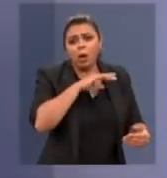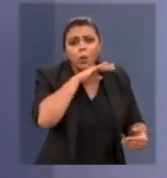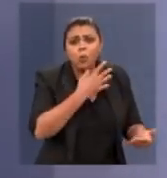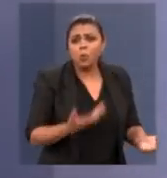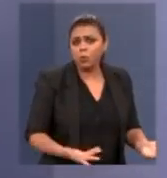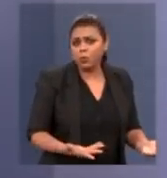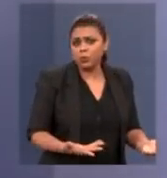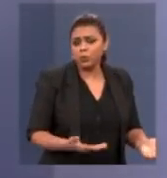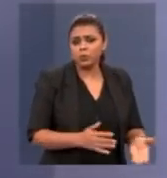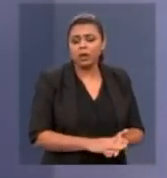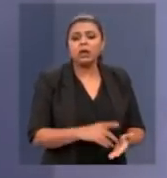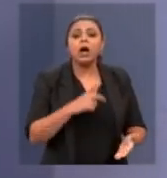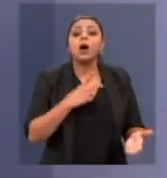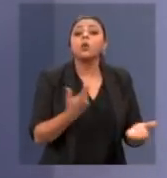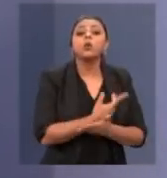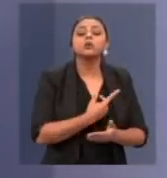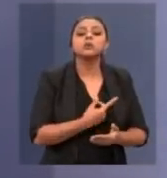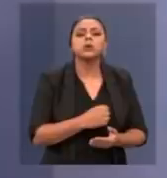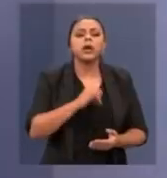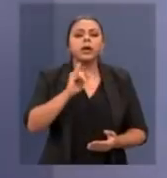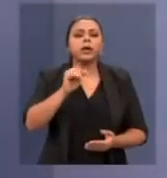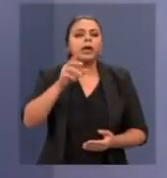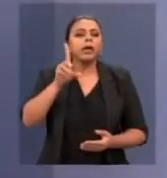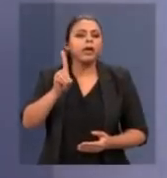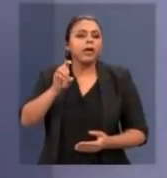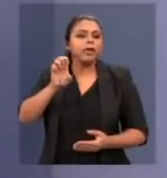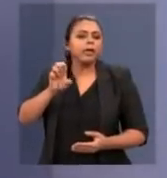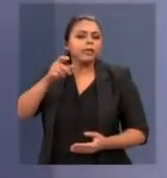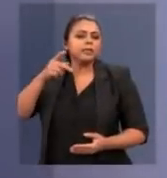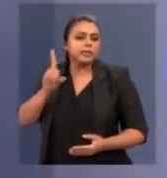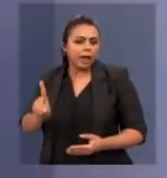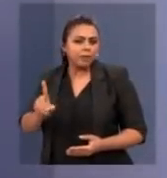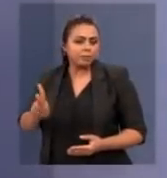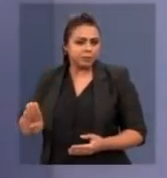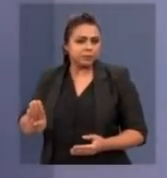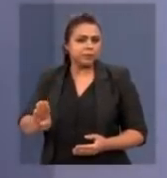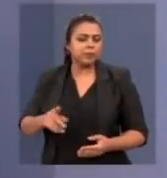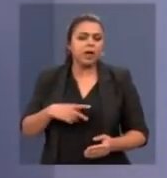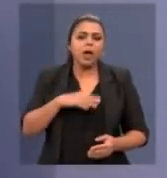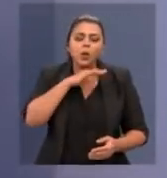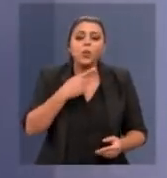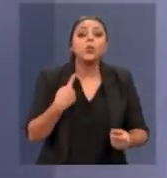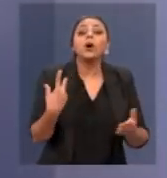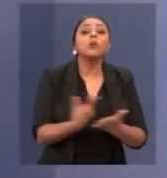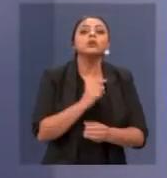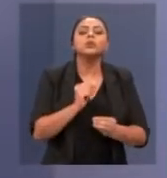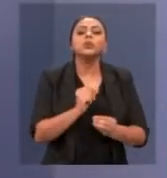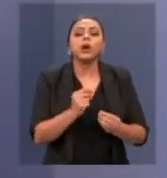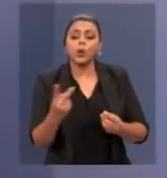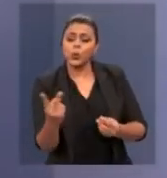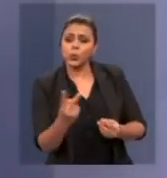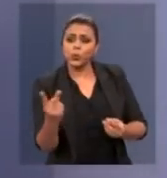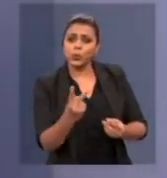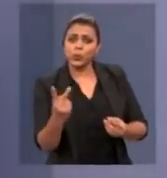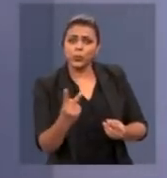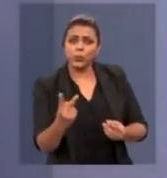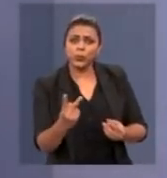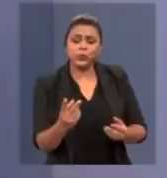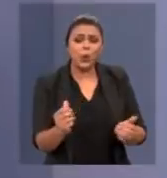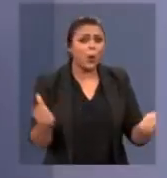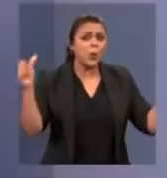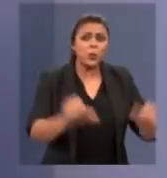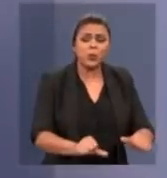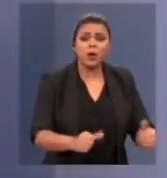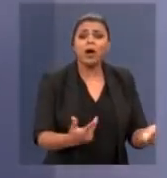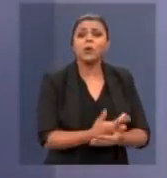que queda do ideb que é ruim esses dois elementos em conjunto é que leva os nossos jovens tanto para